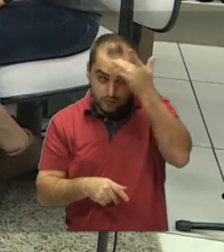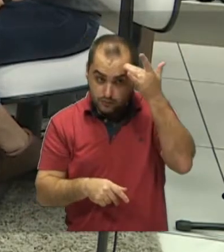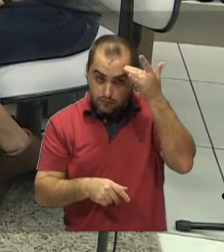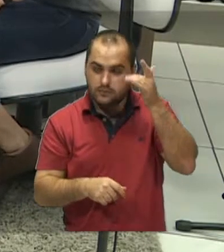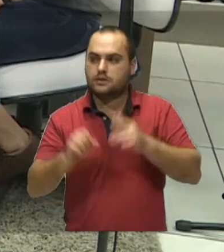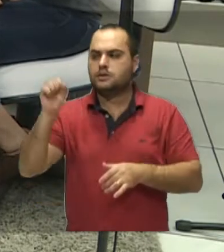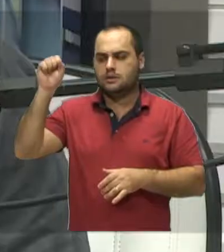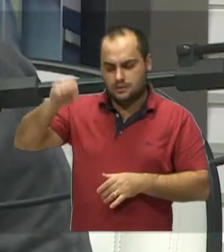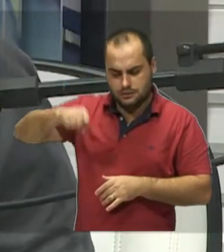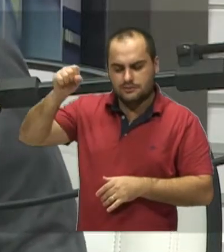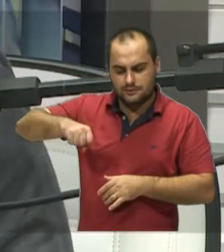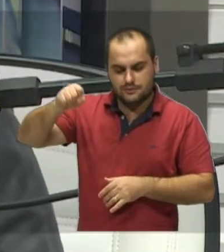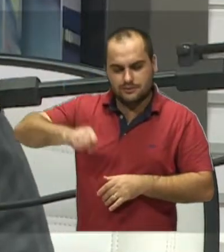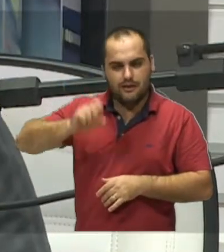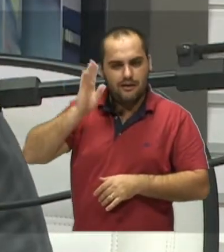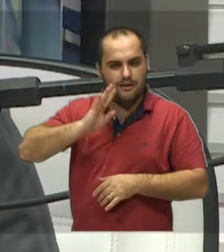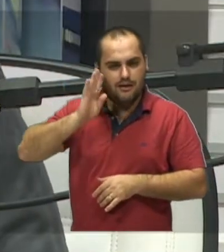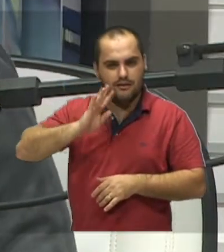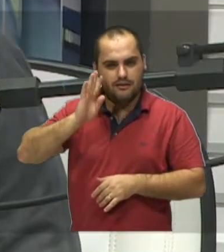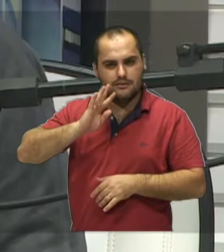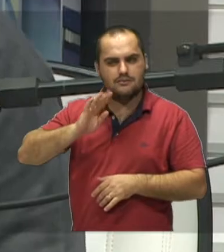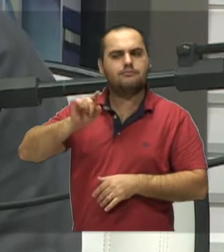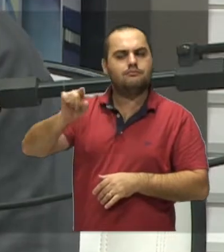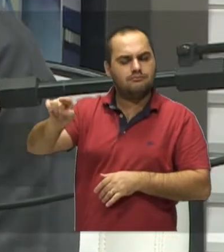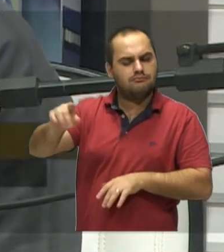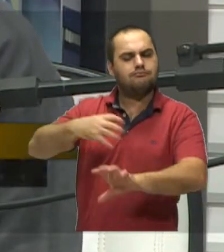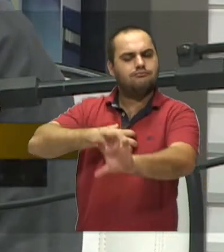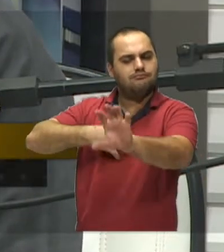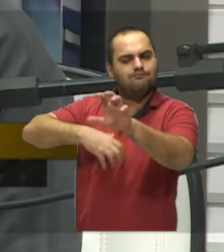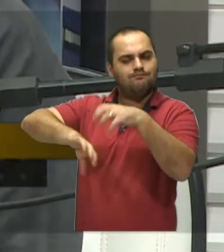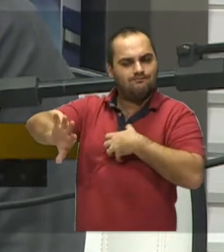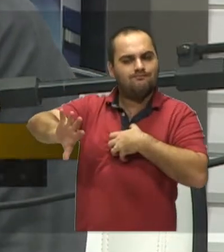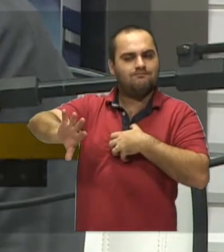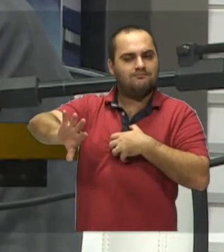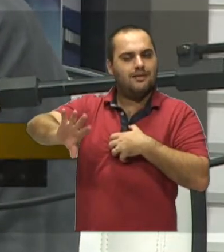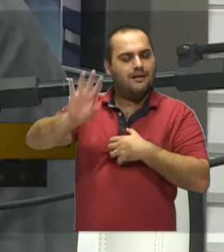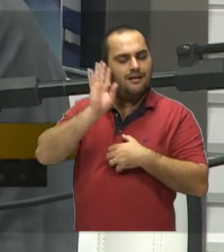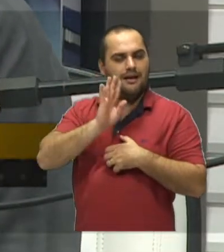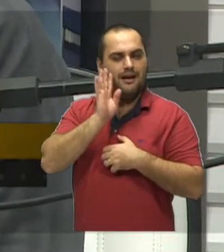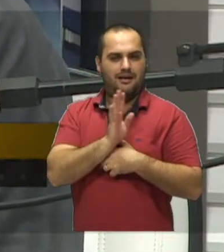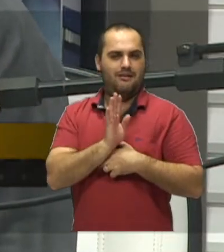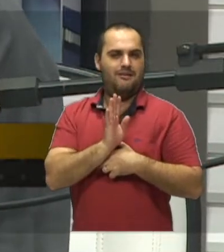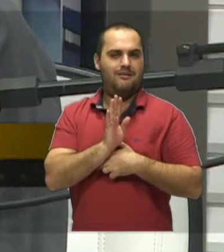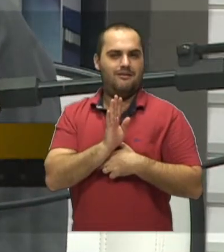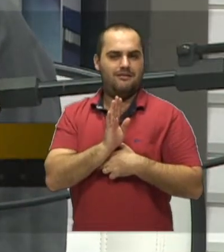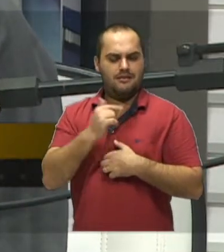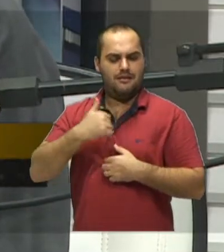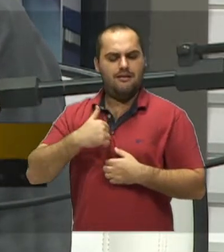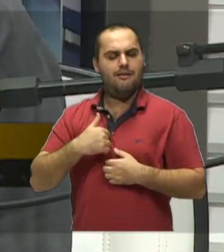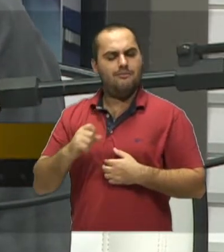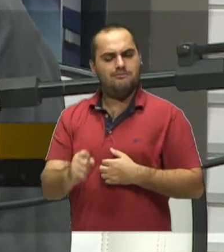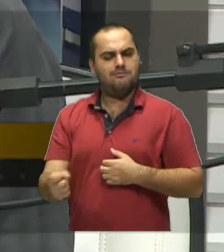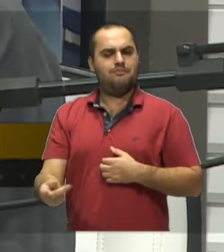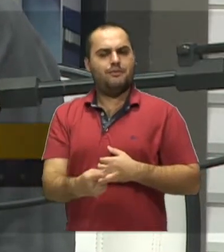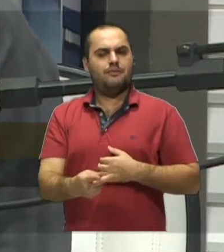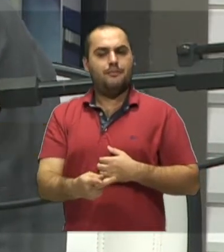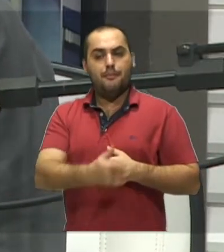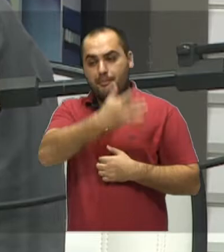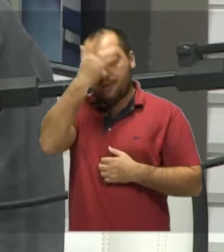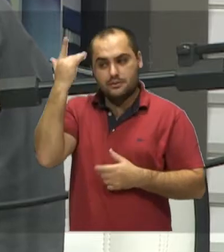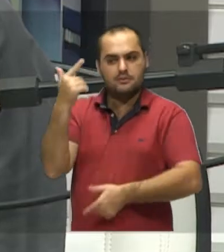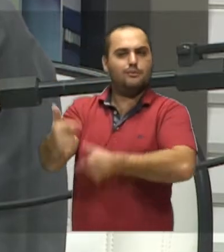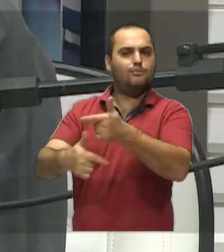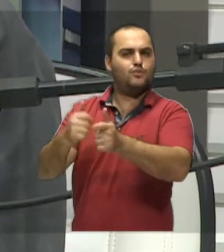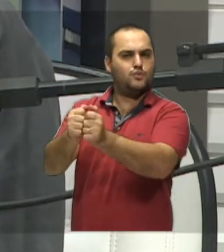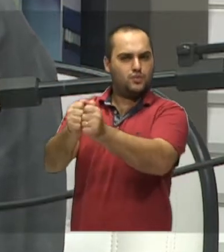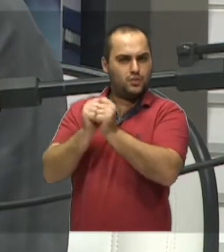muito legal. Essa troca é muito legal, né? Da mesma forma que eu tenho essa oportunidade de ter os caras trabalhando